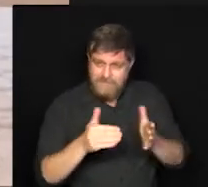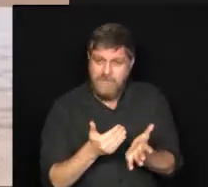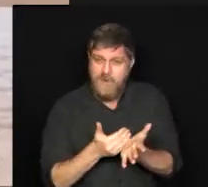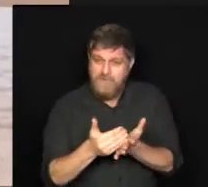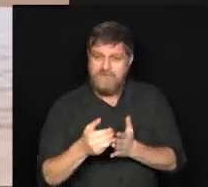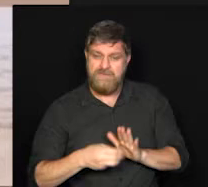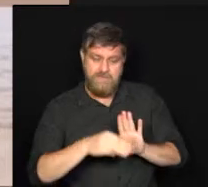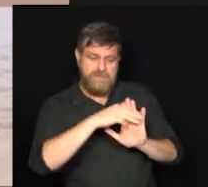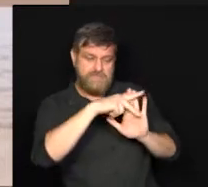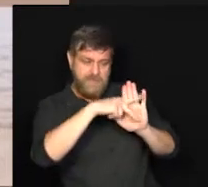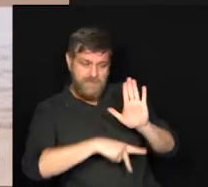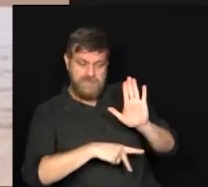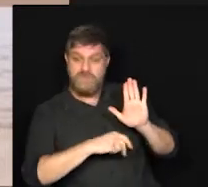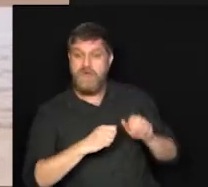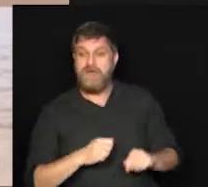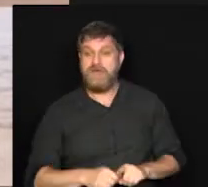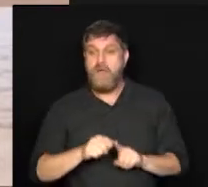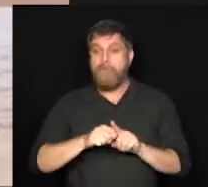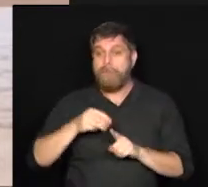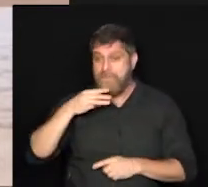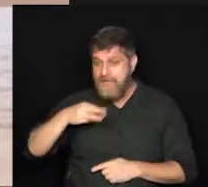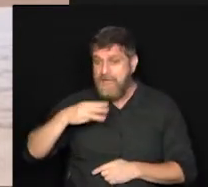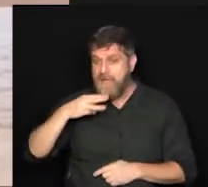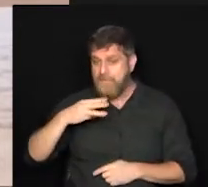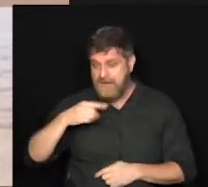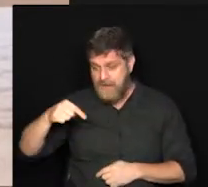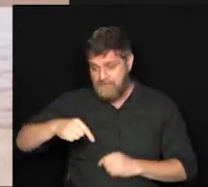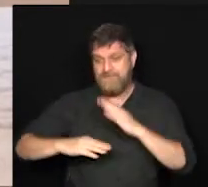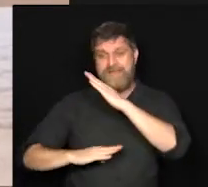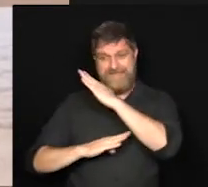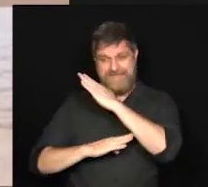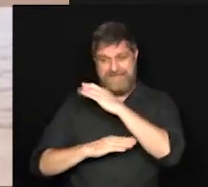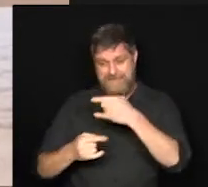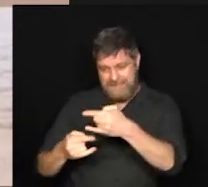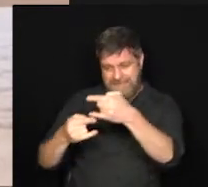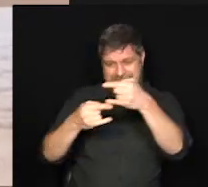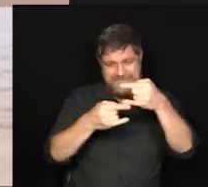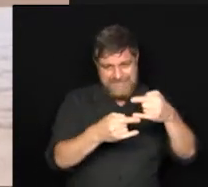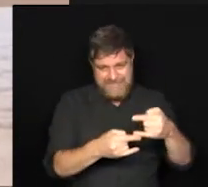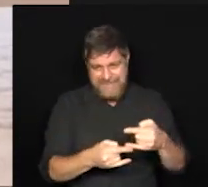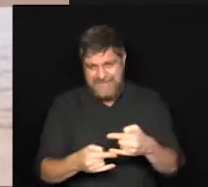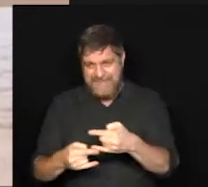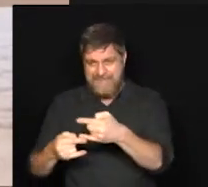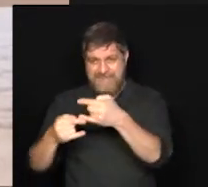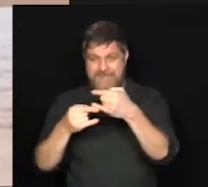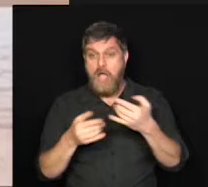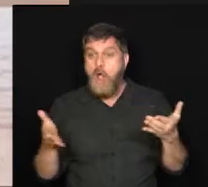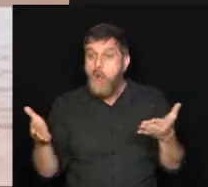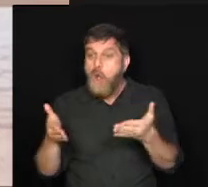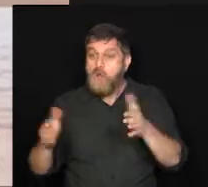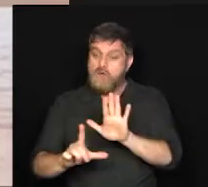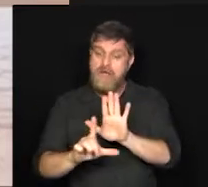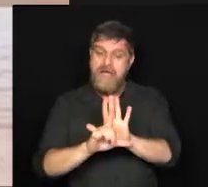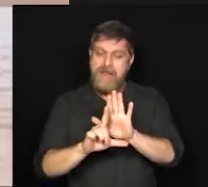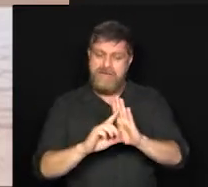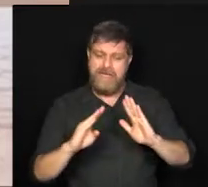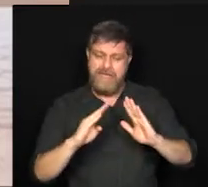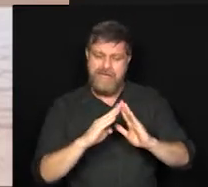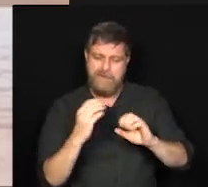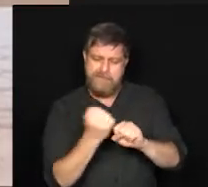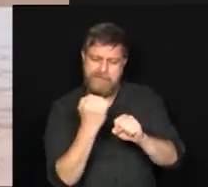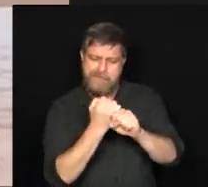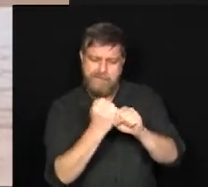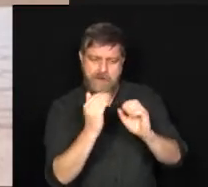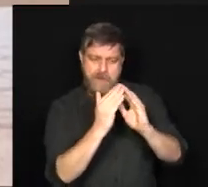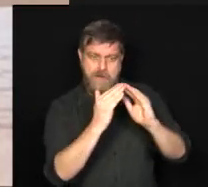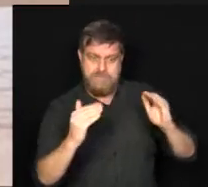de março, que fala dos trabalhos remotos aqui da Câmara Municipal. E hoje a lei do puxadinho, justamente essa audiência é o seguinte: